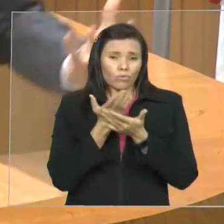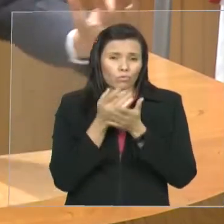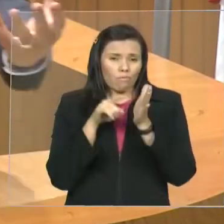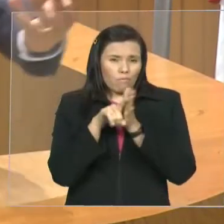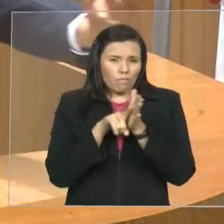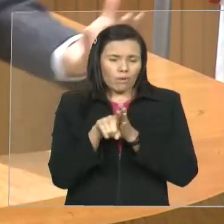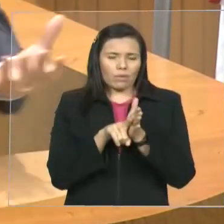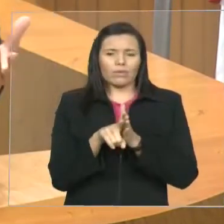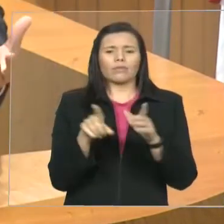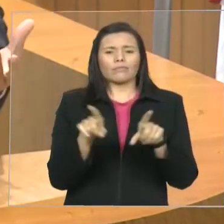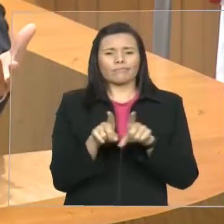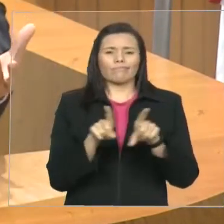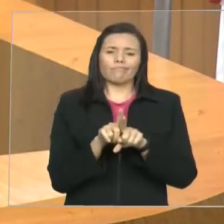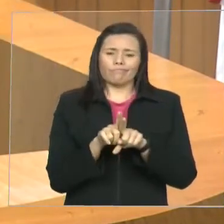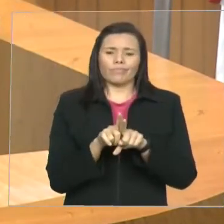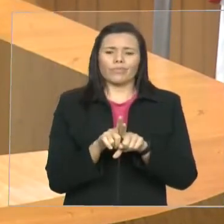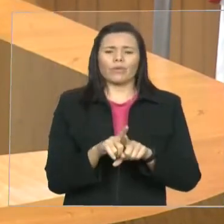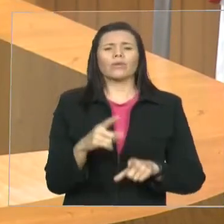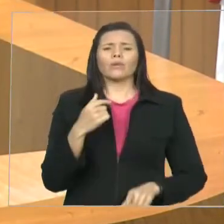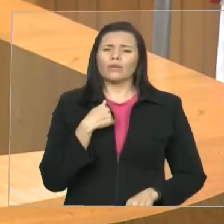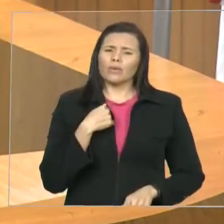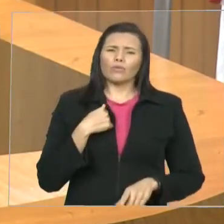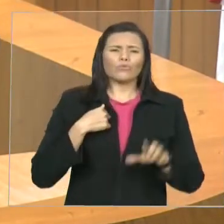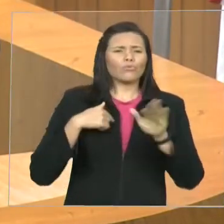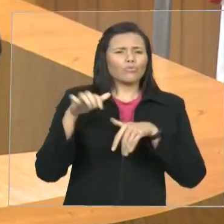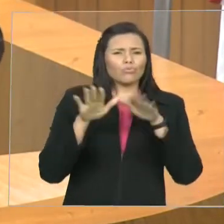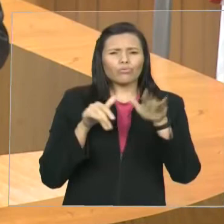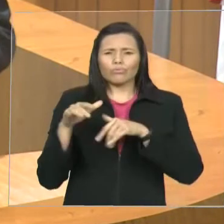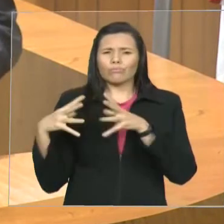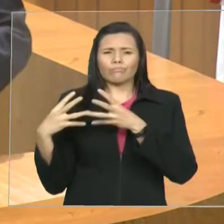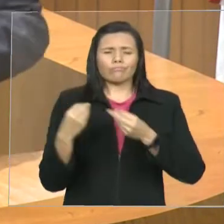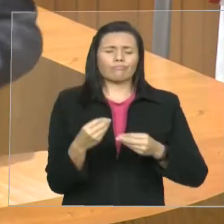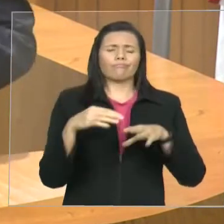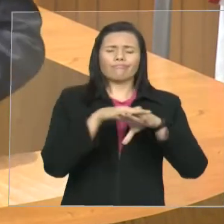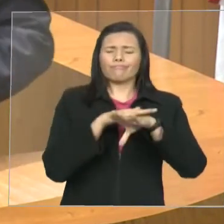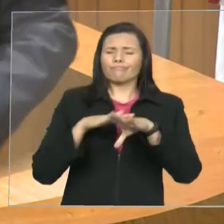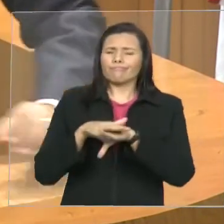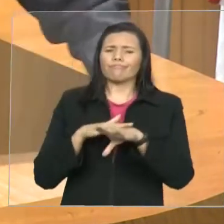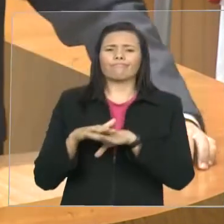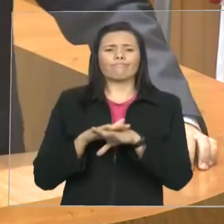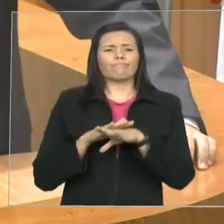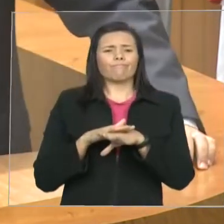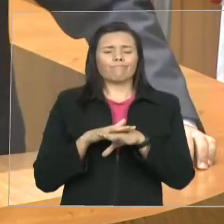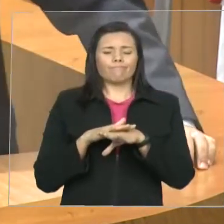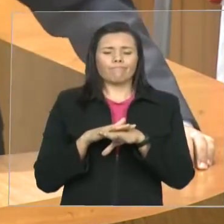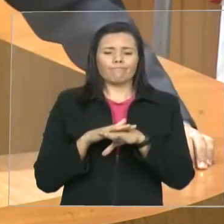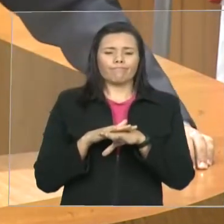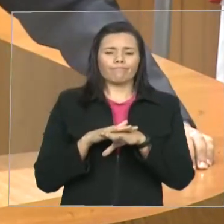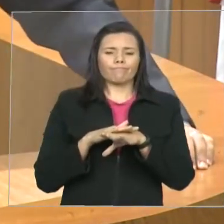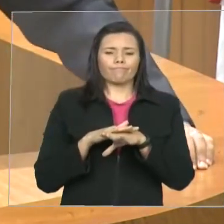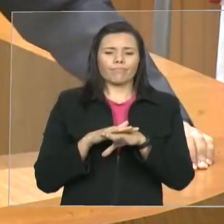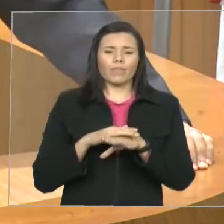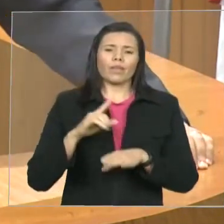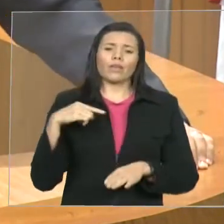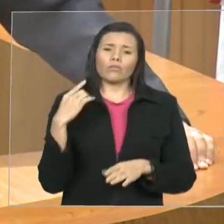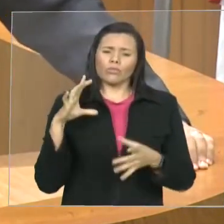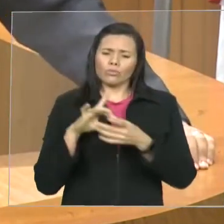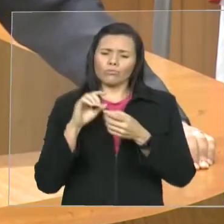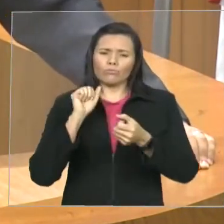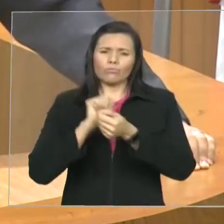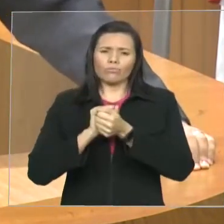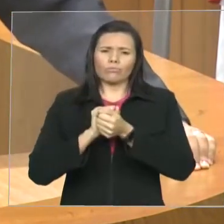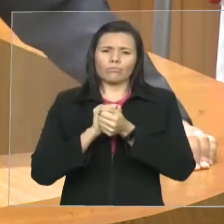debate muito ampliado para procurar dar as mãos e a gente conseguir juntos reunir esse sonho, realizar esse